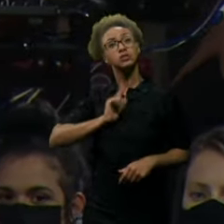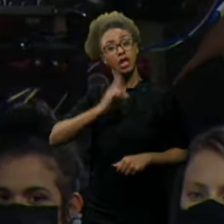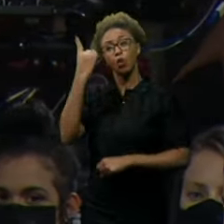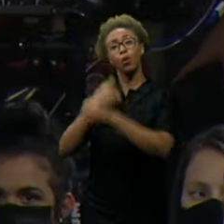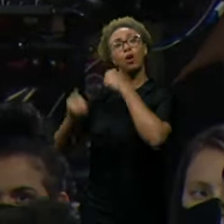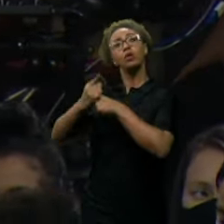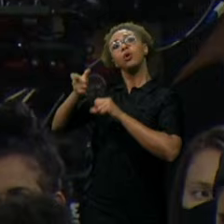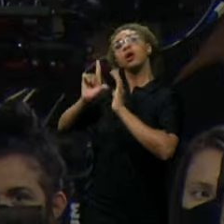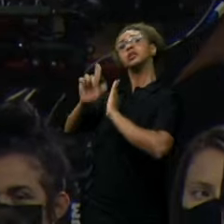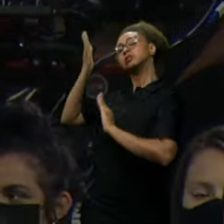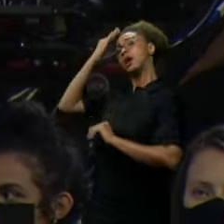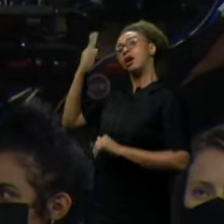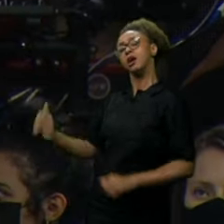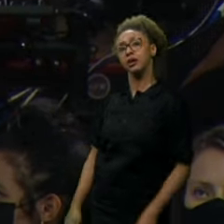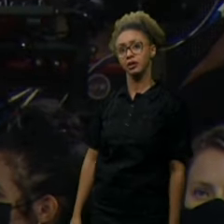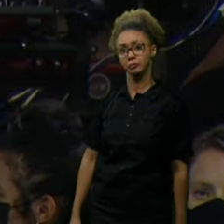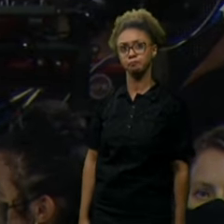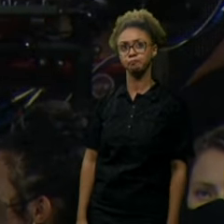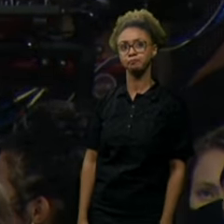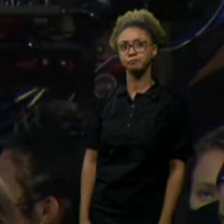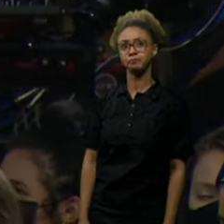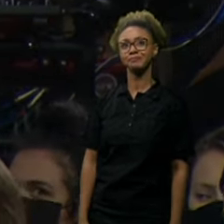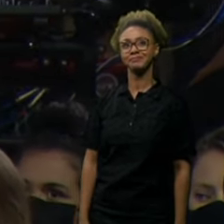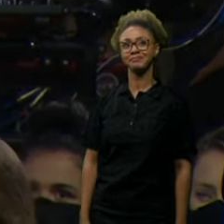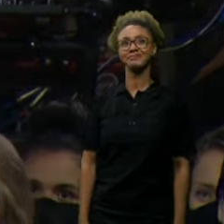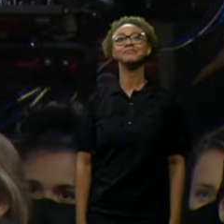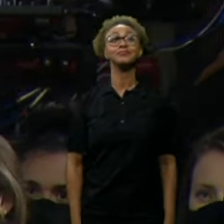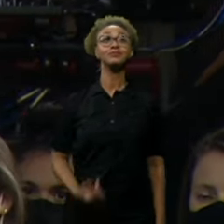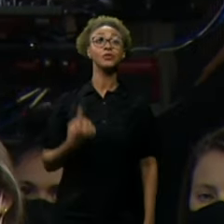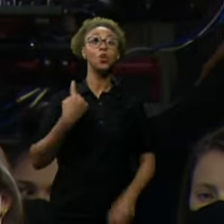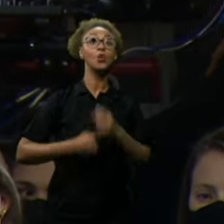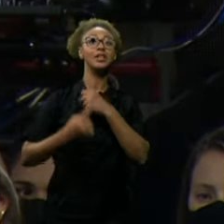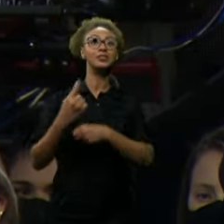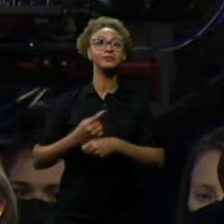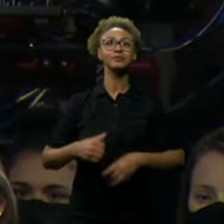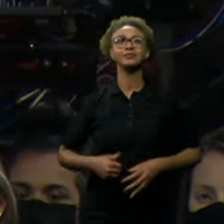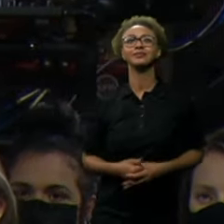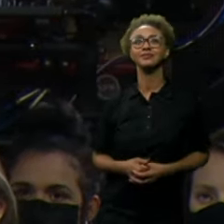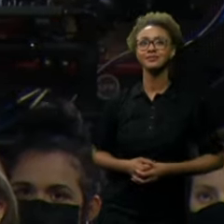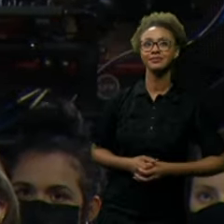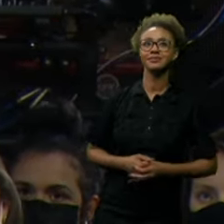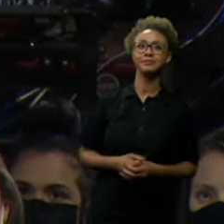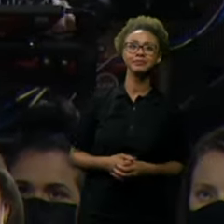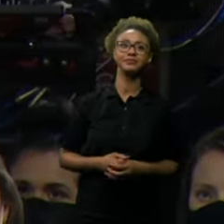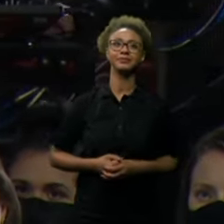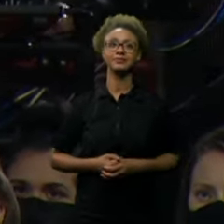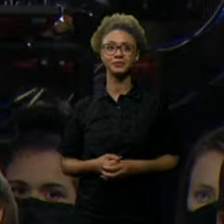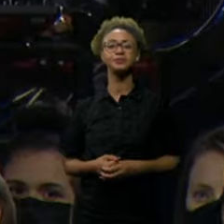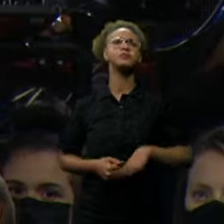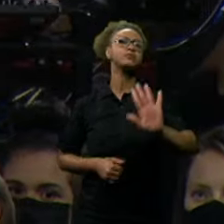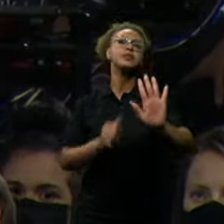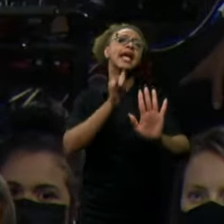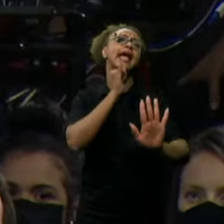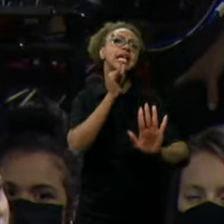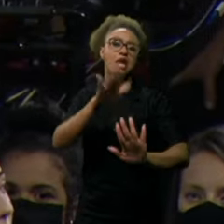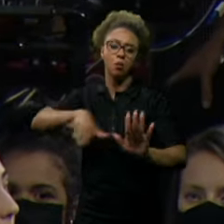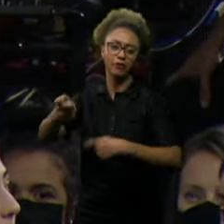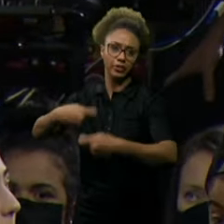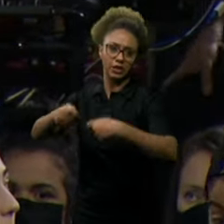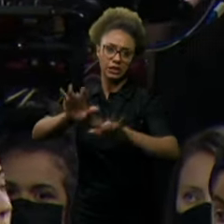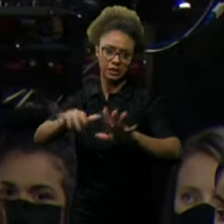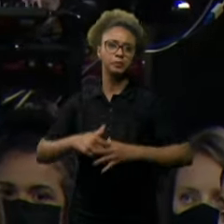há um ano aí vamos lá um exemplo um exemplo no mercado